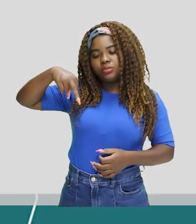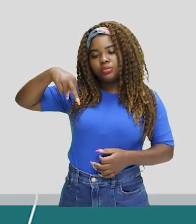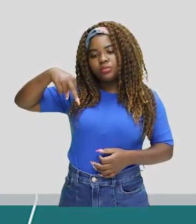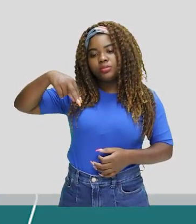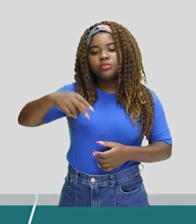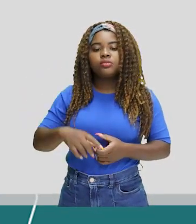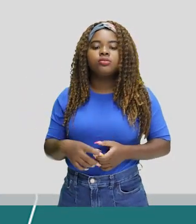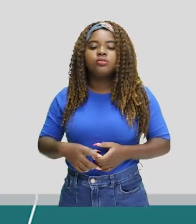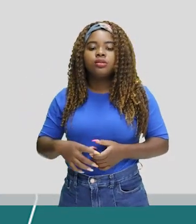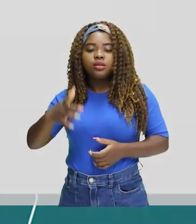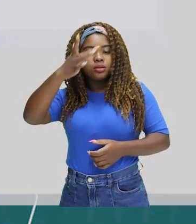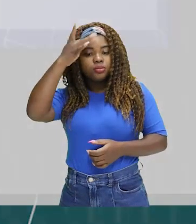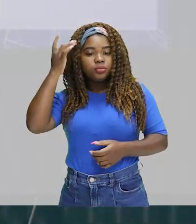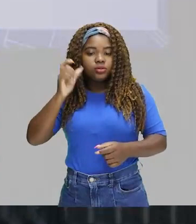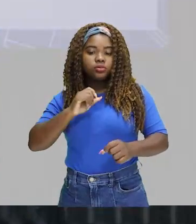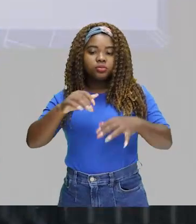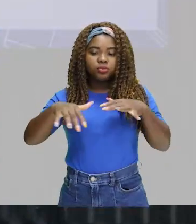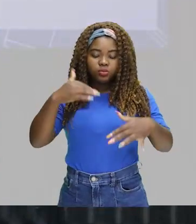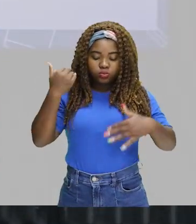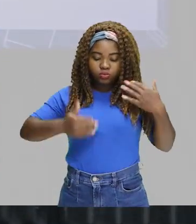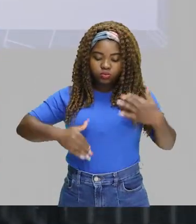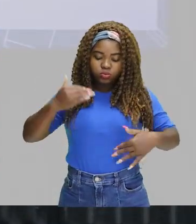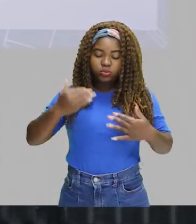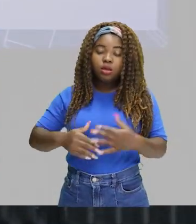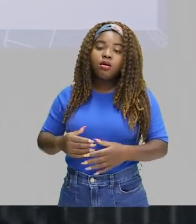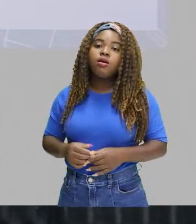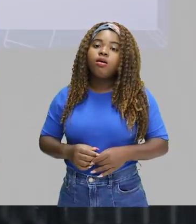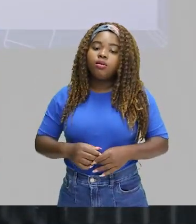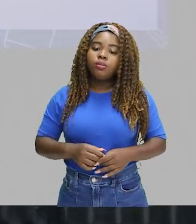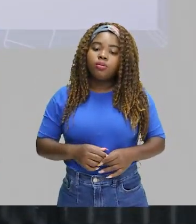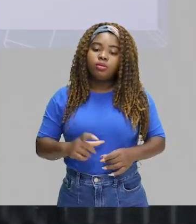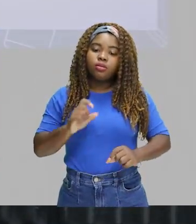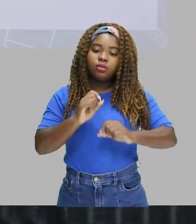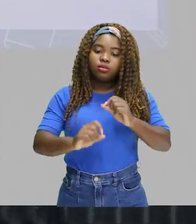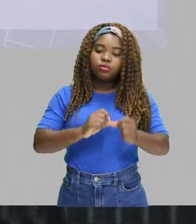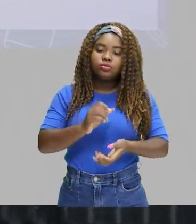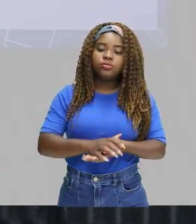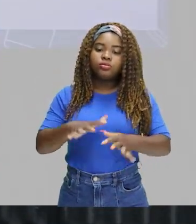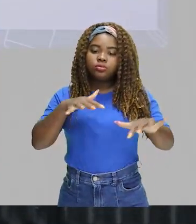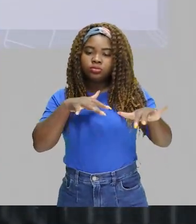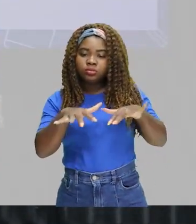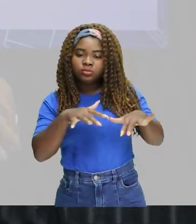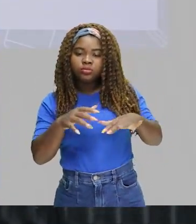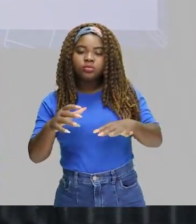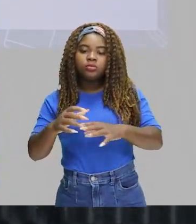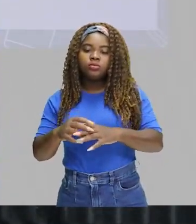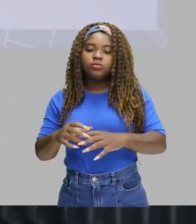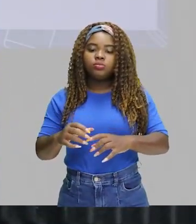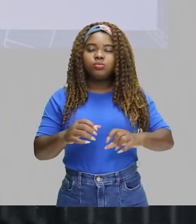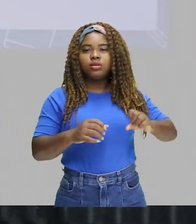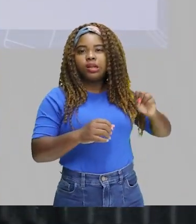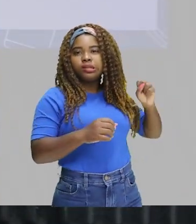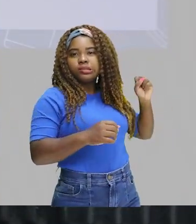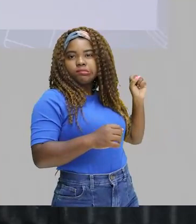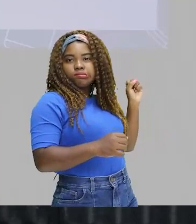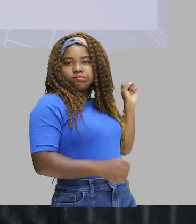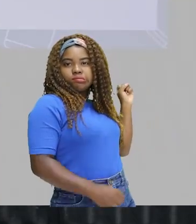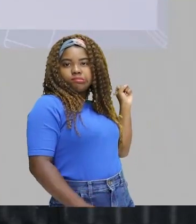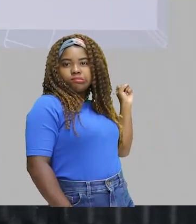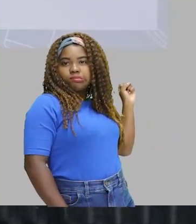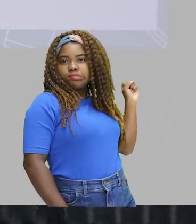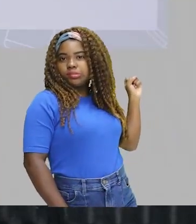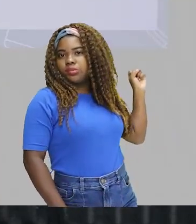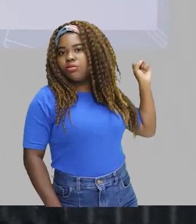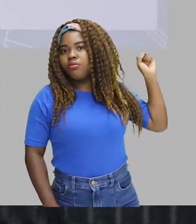atleta mobiliza o corpo para a ação. Ele faz todo uma arqueada, todo o movimento que ele vai para trás para tentar, obviamente, lançar